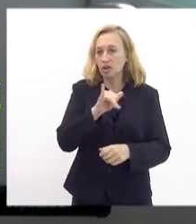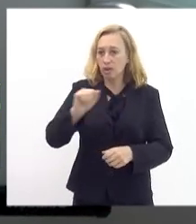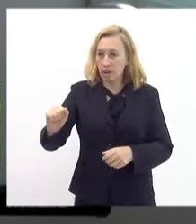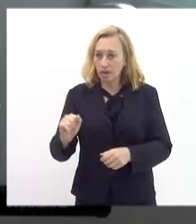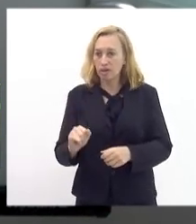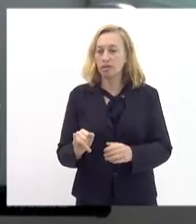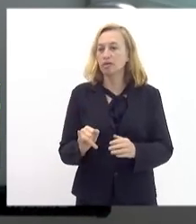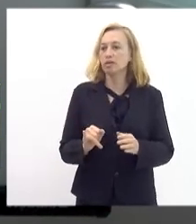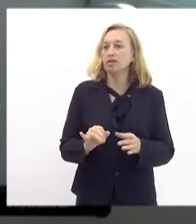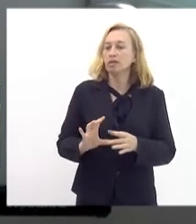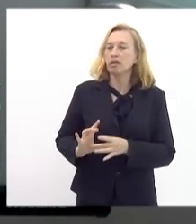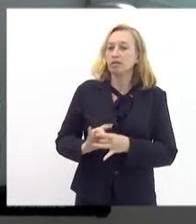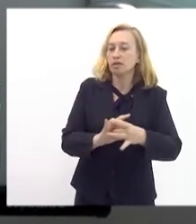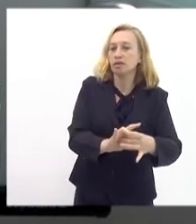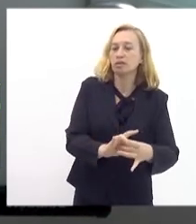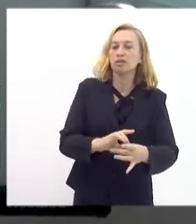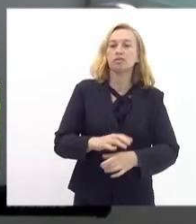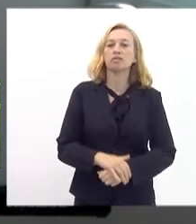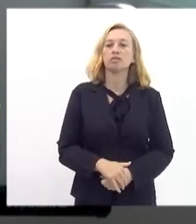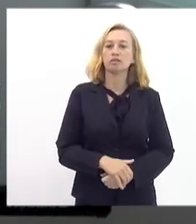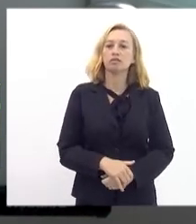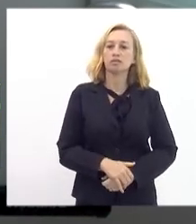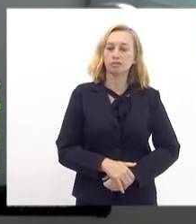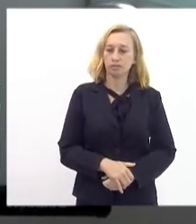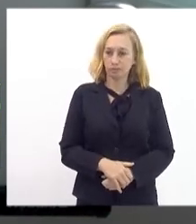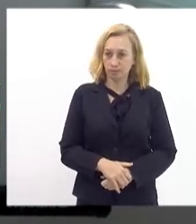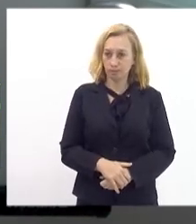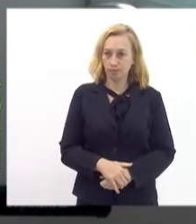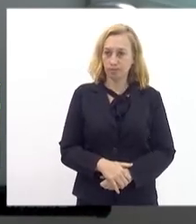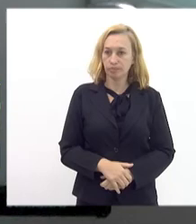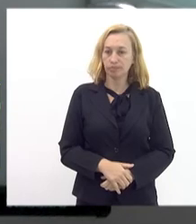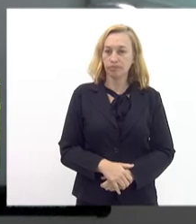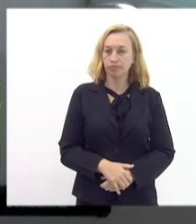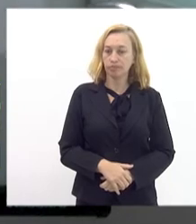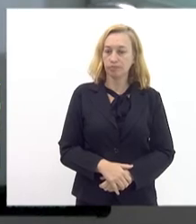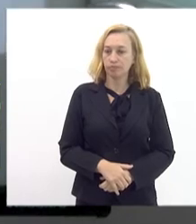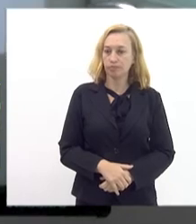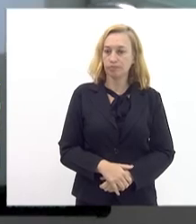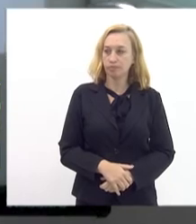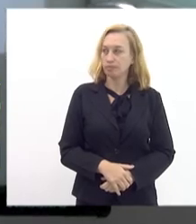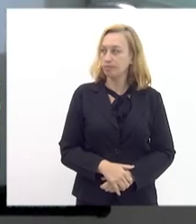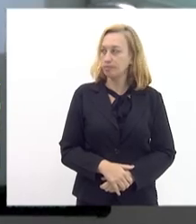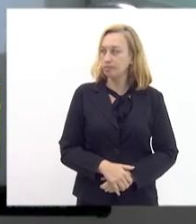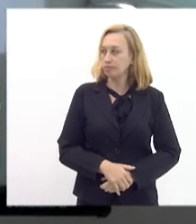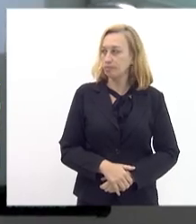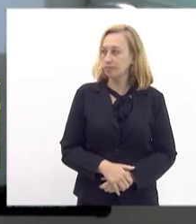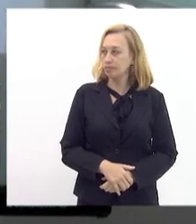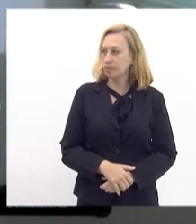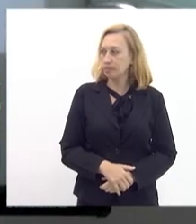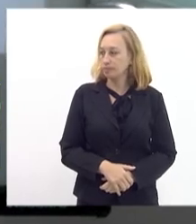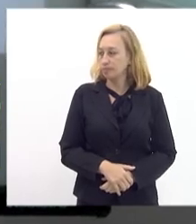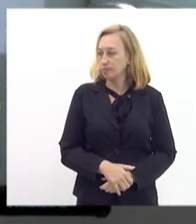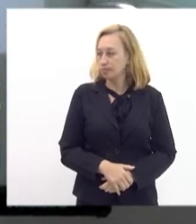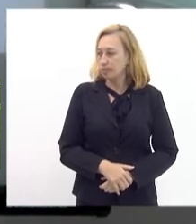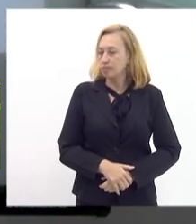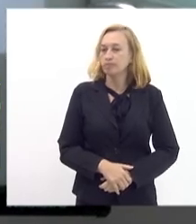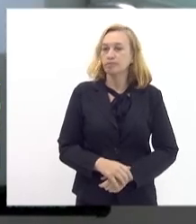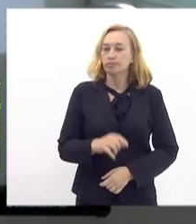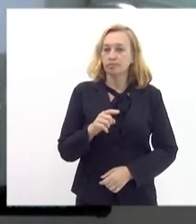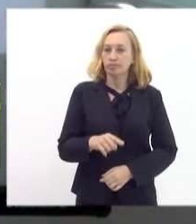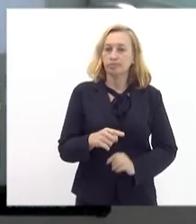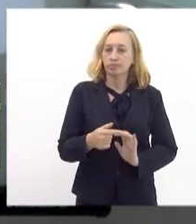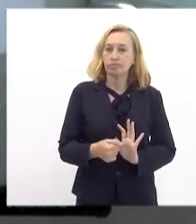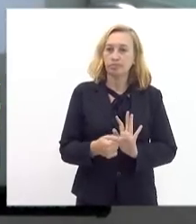transmissão até a zona a subestação de Furnas E aí por favor e aqui tem uma ilustração